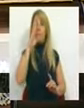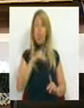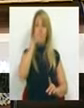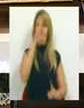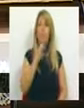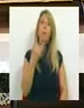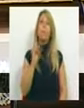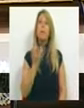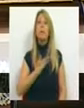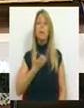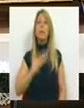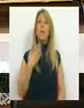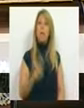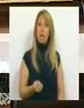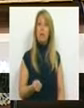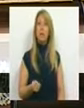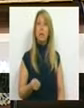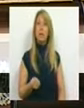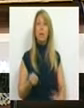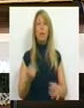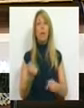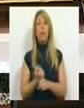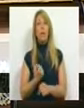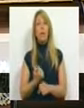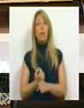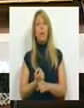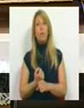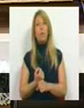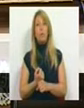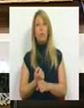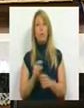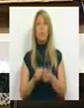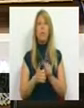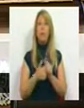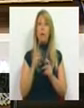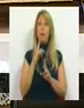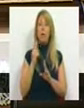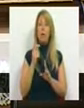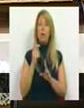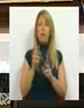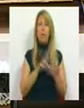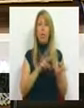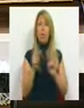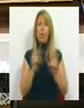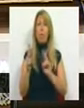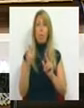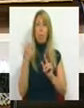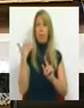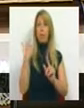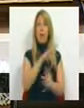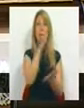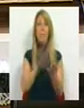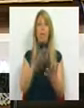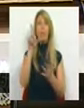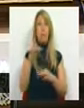PSD-CDS, um papel no âmbito do aproveitamento da reforma inicialmente aprovada, mas também através da